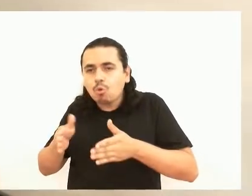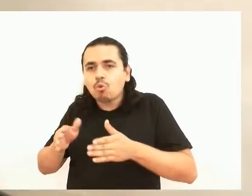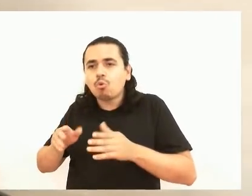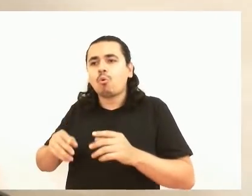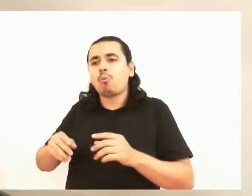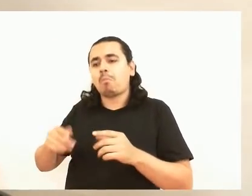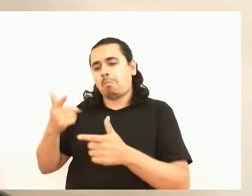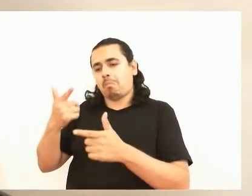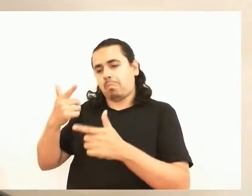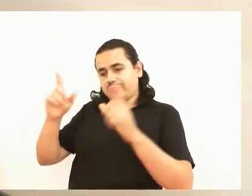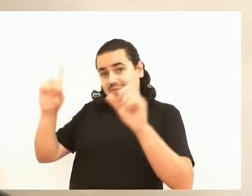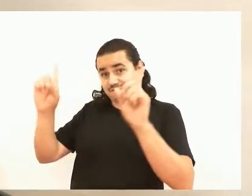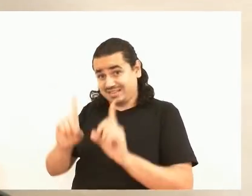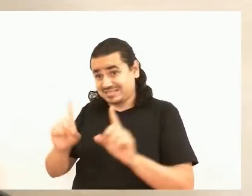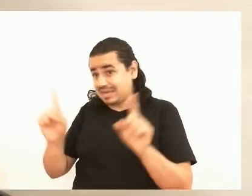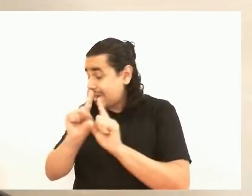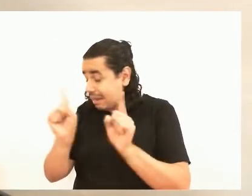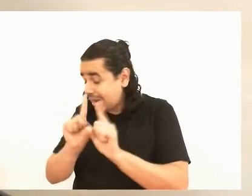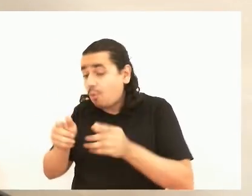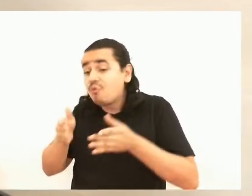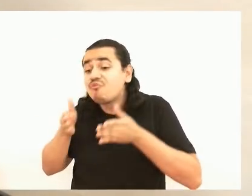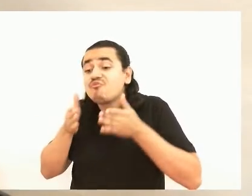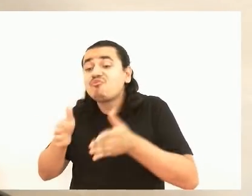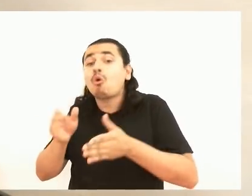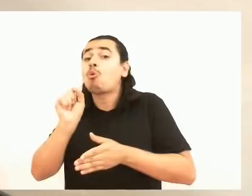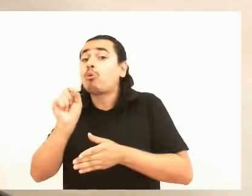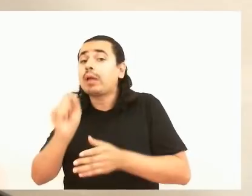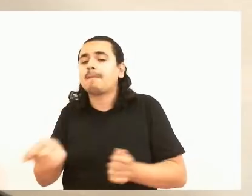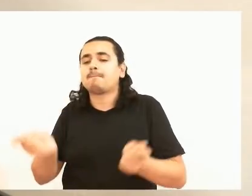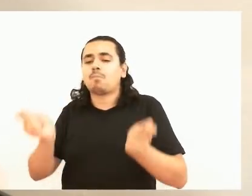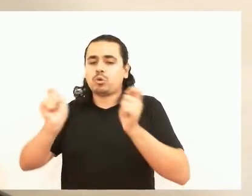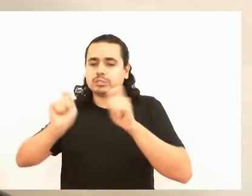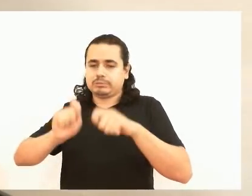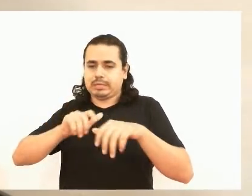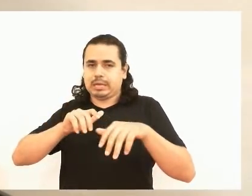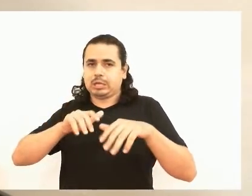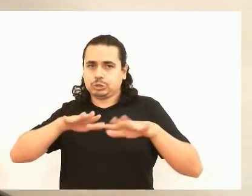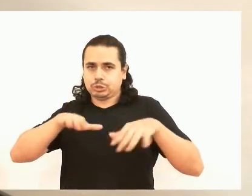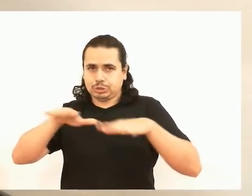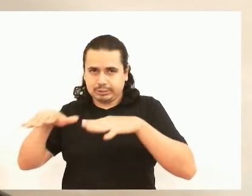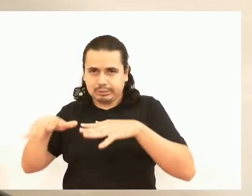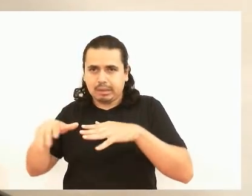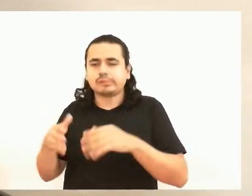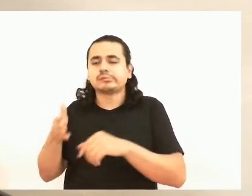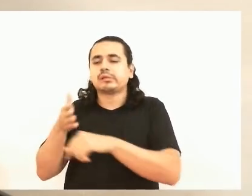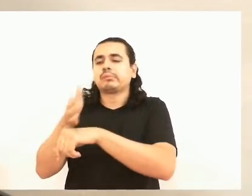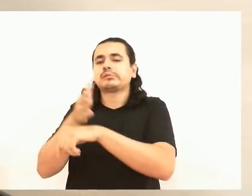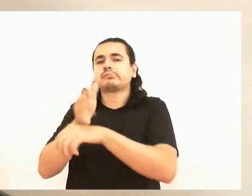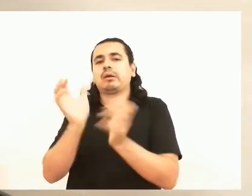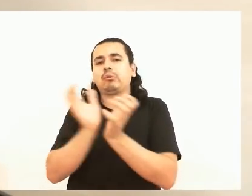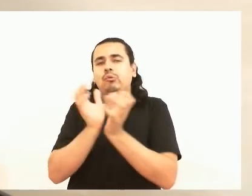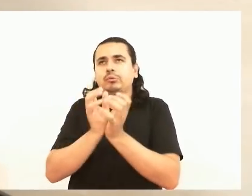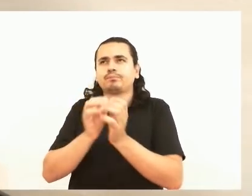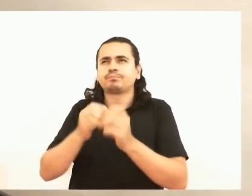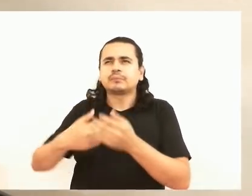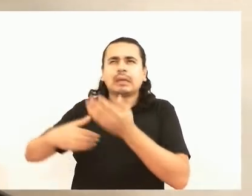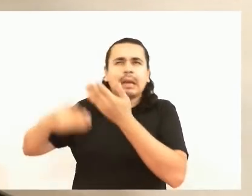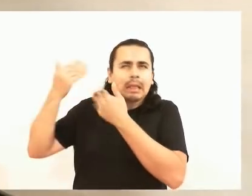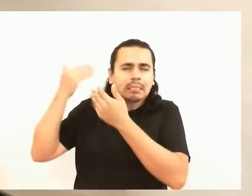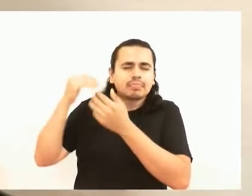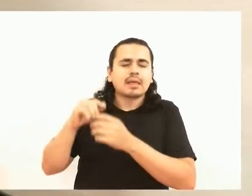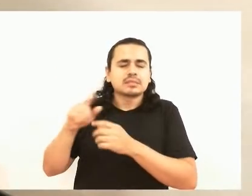mas o que quais são as possibilidades né eu tive um caso de uma aluna que ela